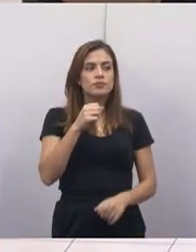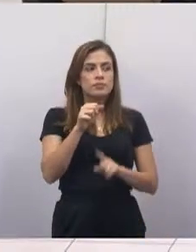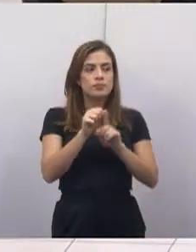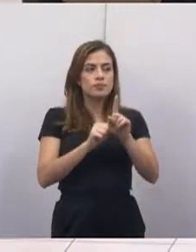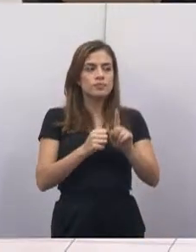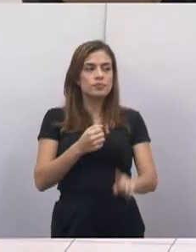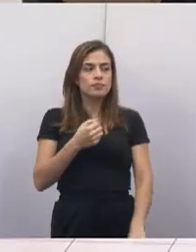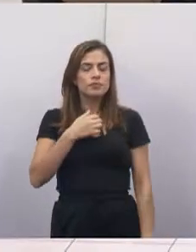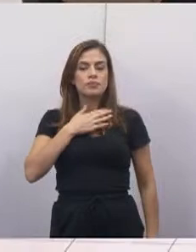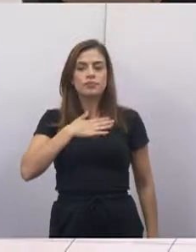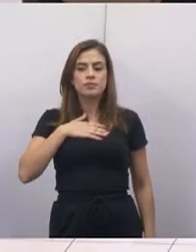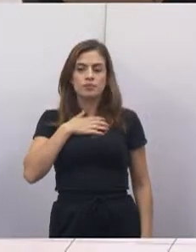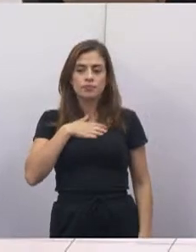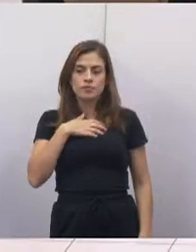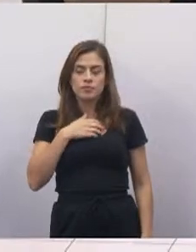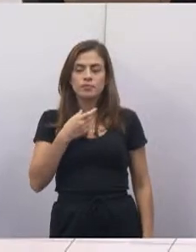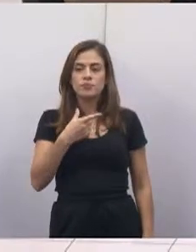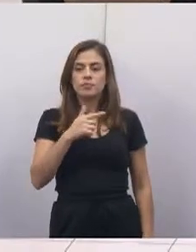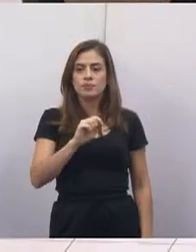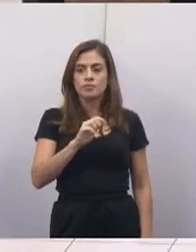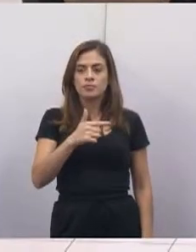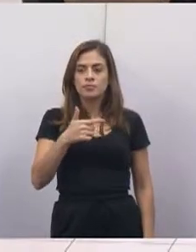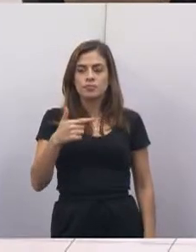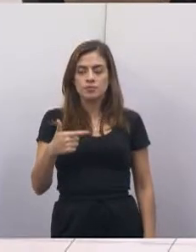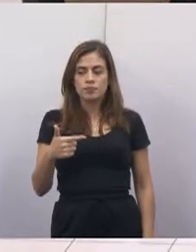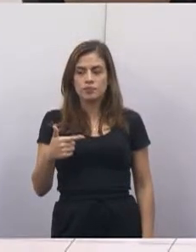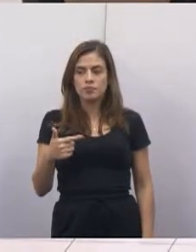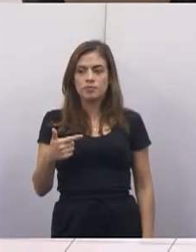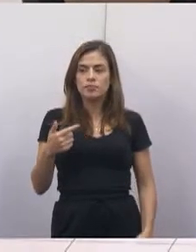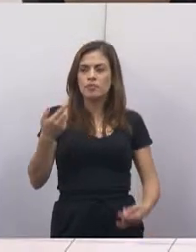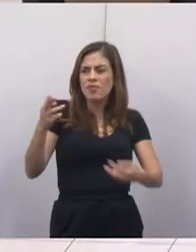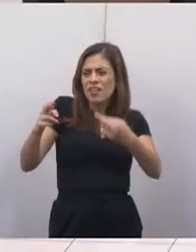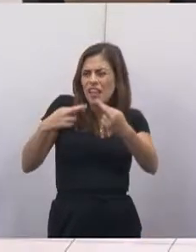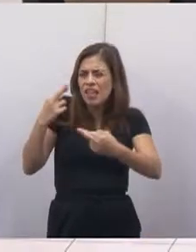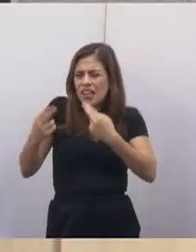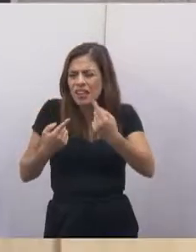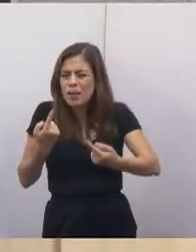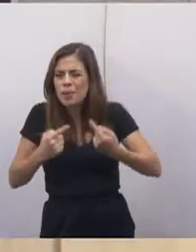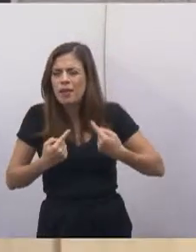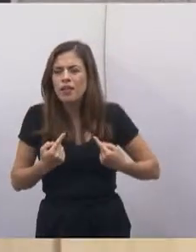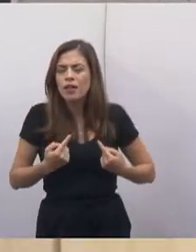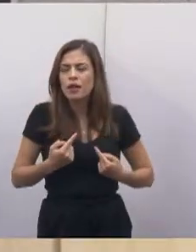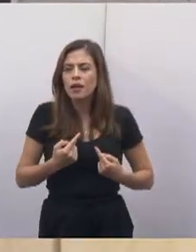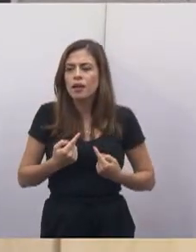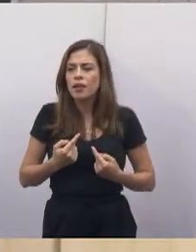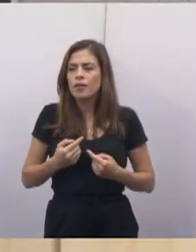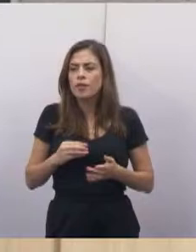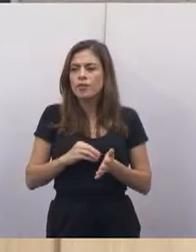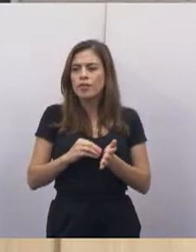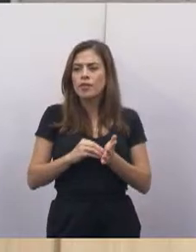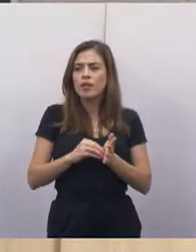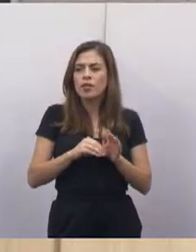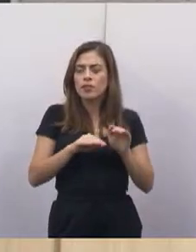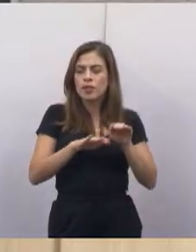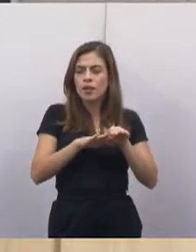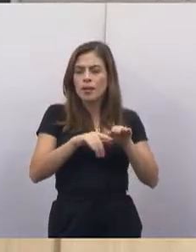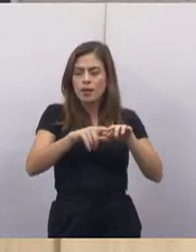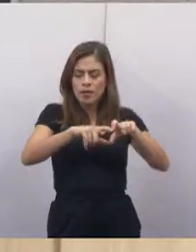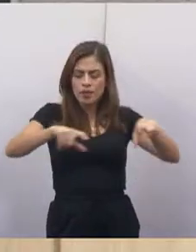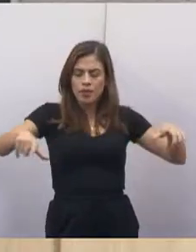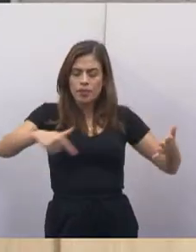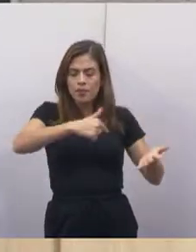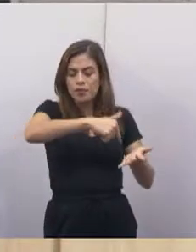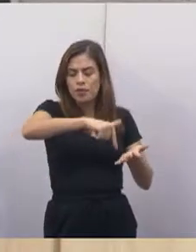18/8/2022 temos recebido reclamações de munícipes sobre a falta de rebaixamento da faixa de pedestre na Avenida